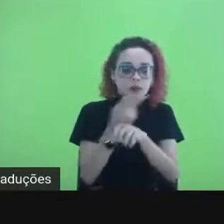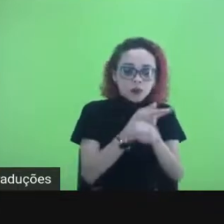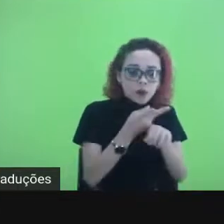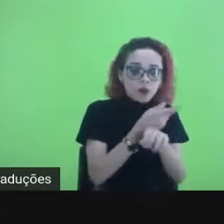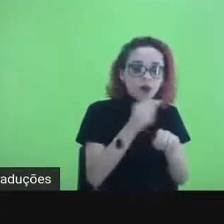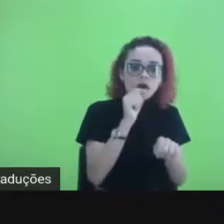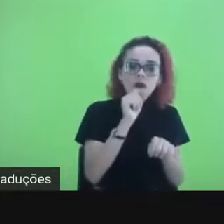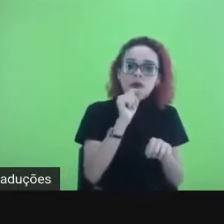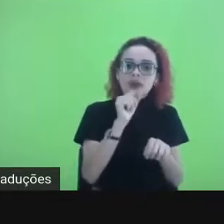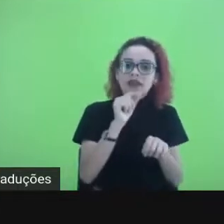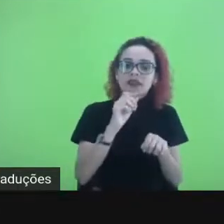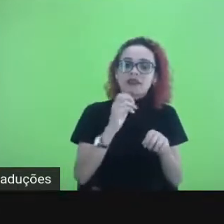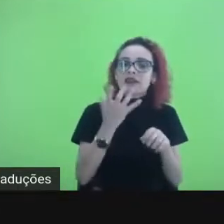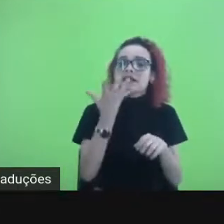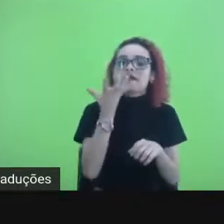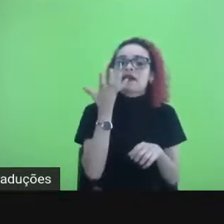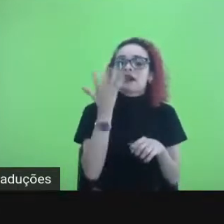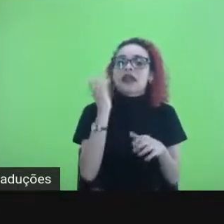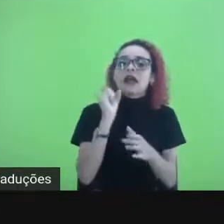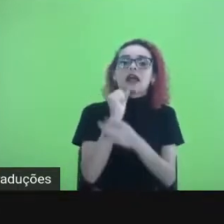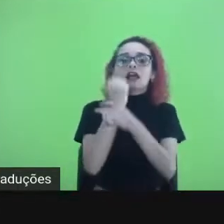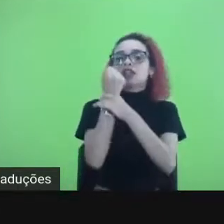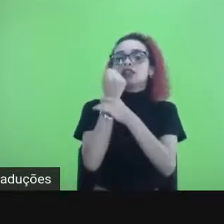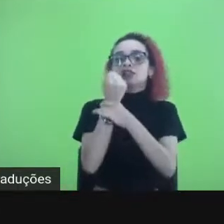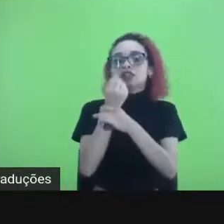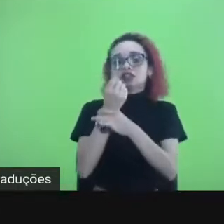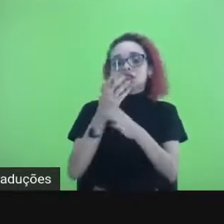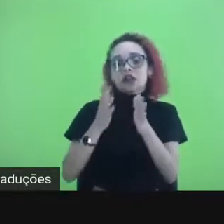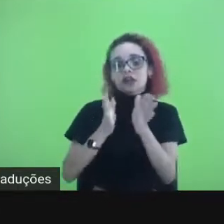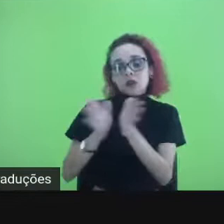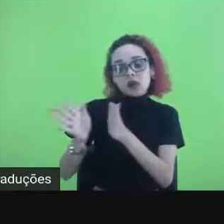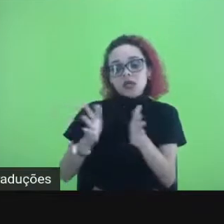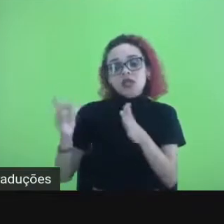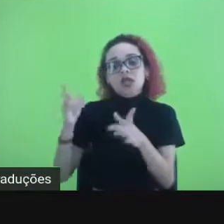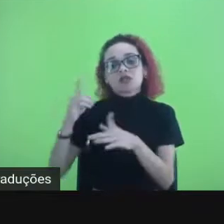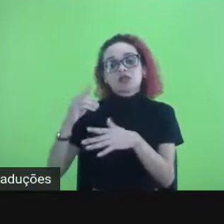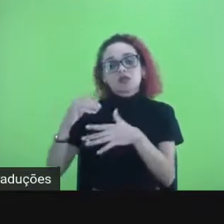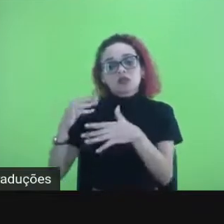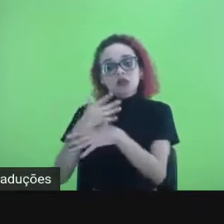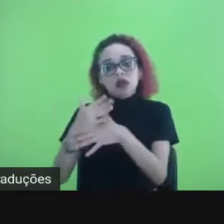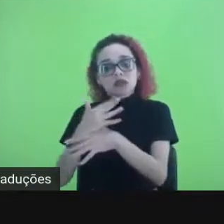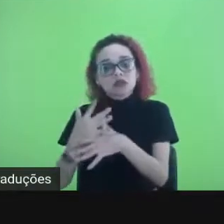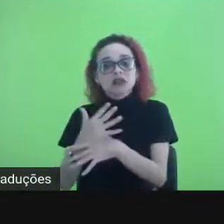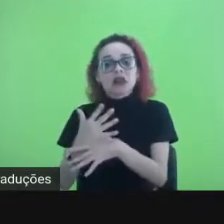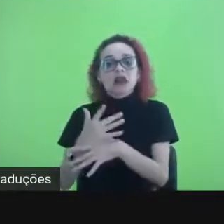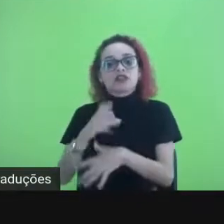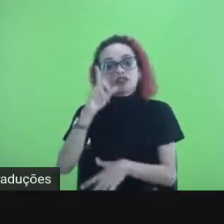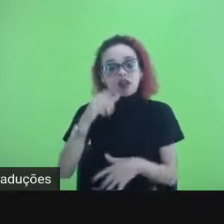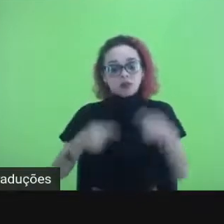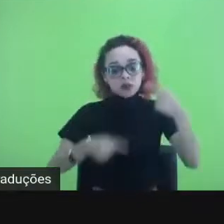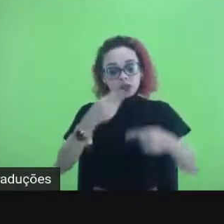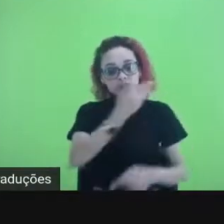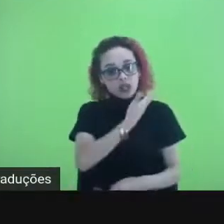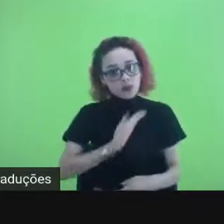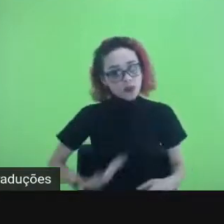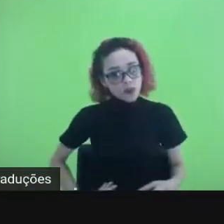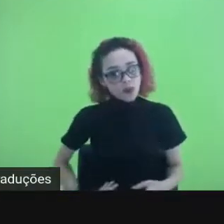direito à cidade como uma política pública e também como uma ação efetiva nos seus territórios,